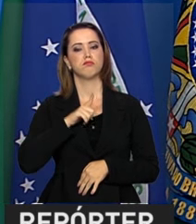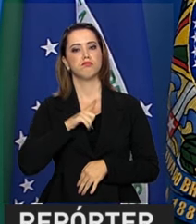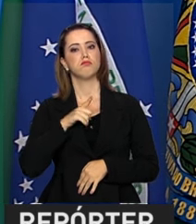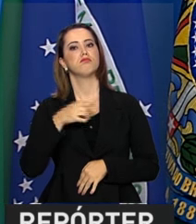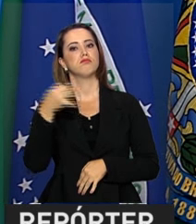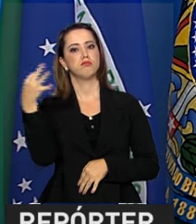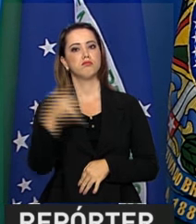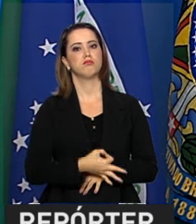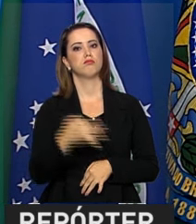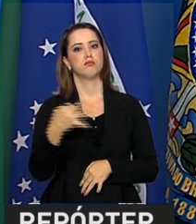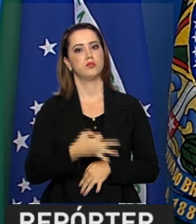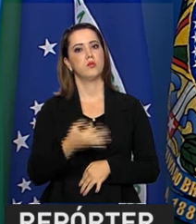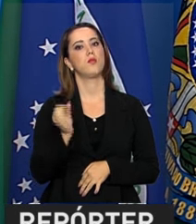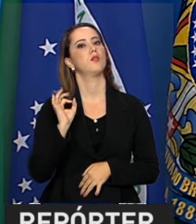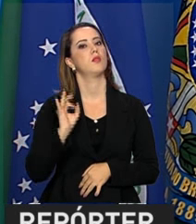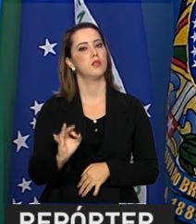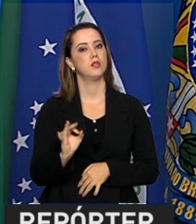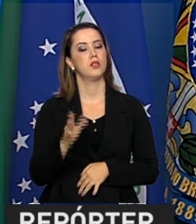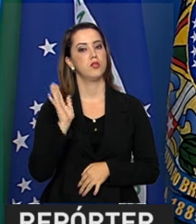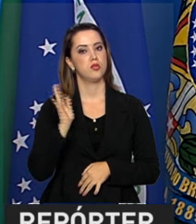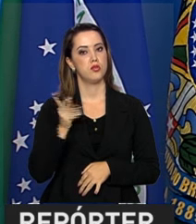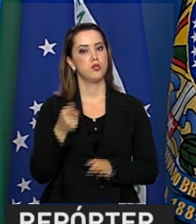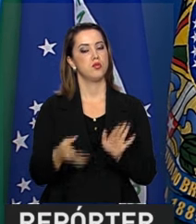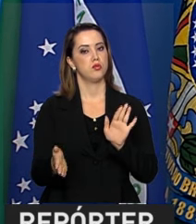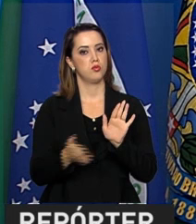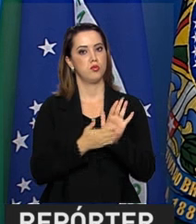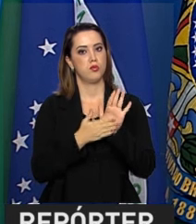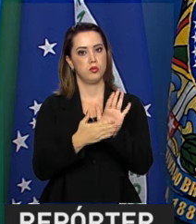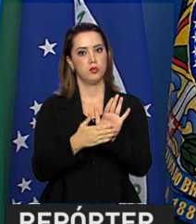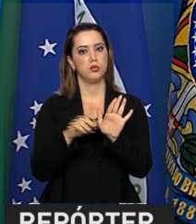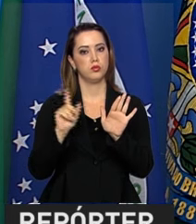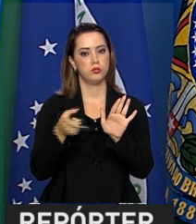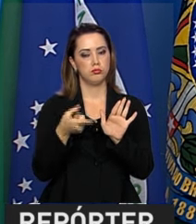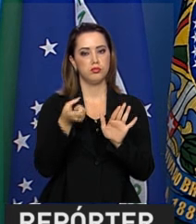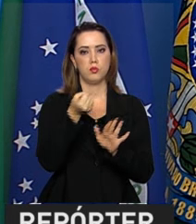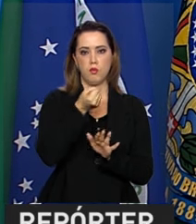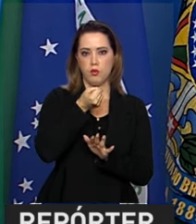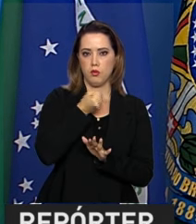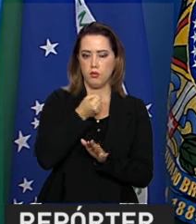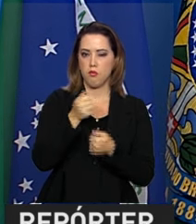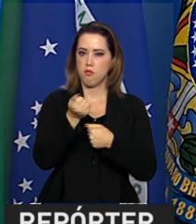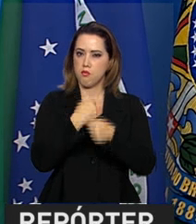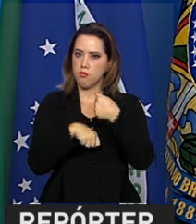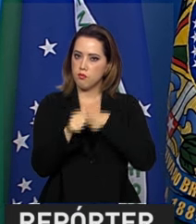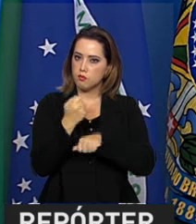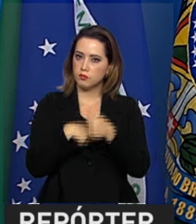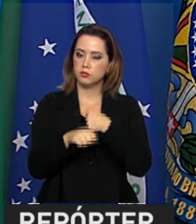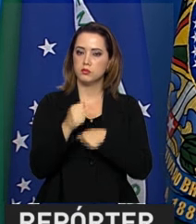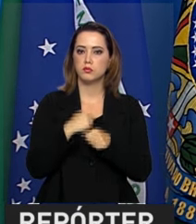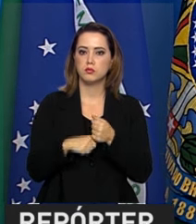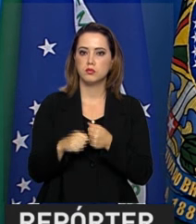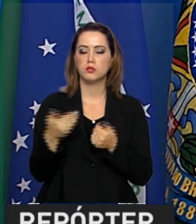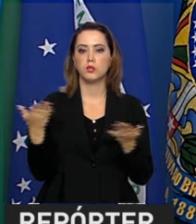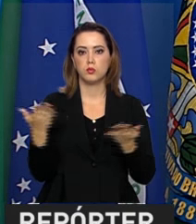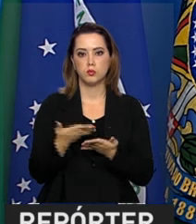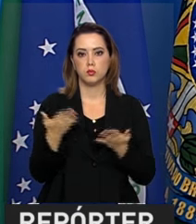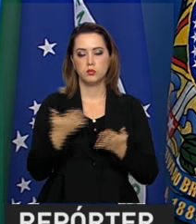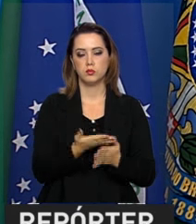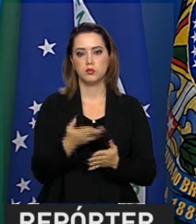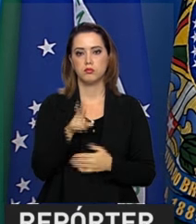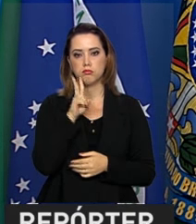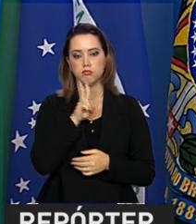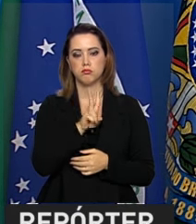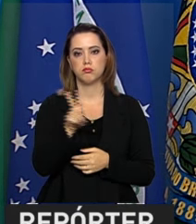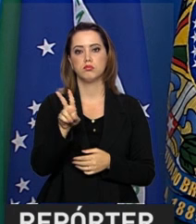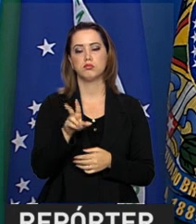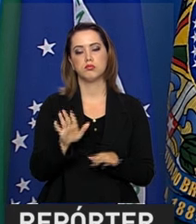como ficou registrado nos comentários da área econômica no dia de hoje.